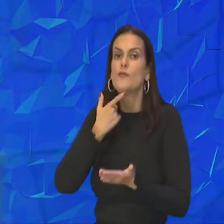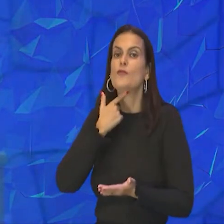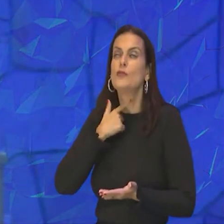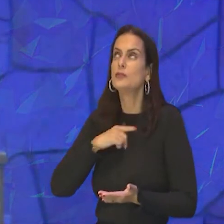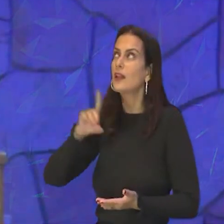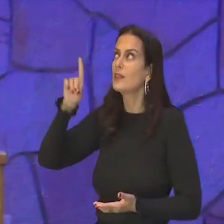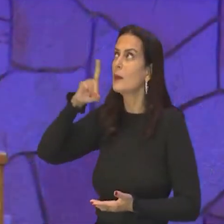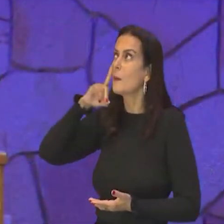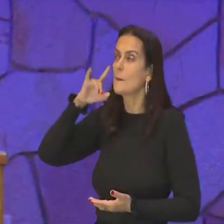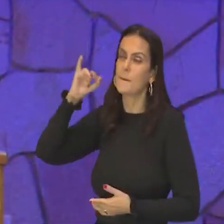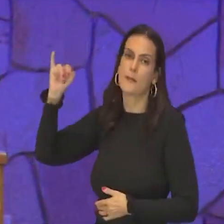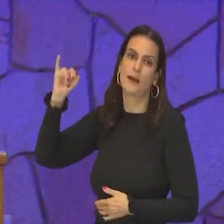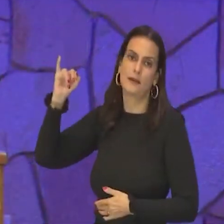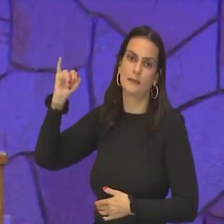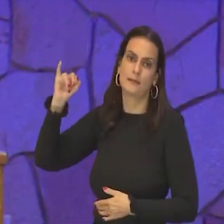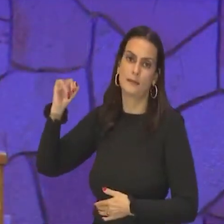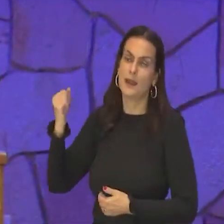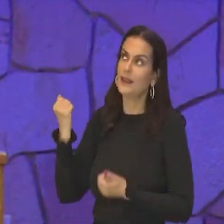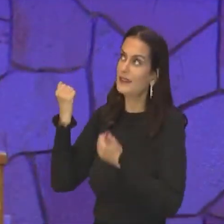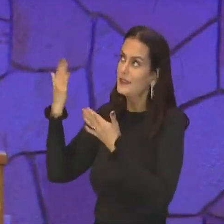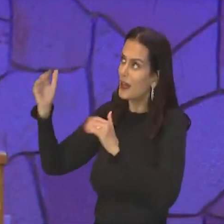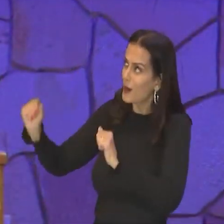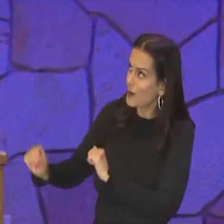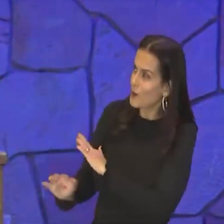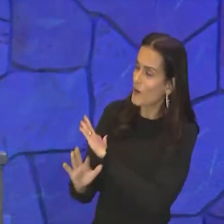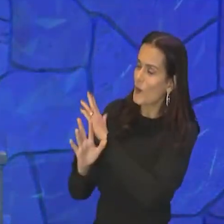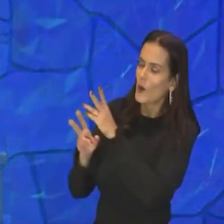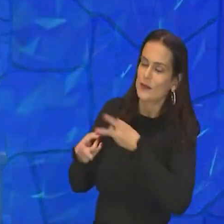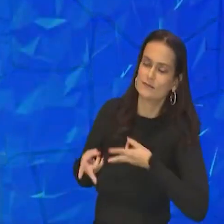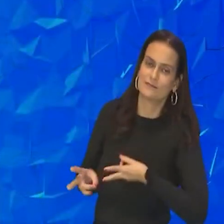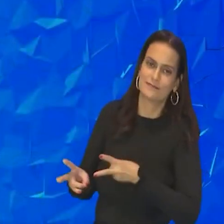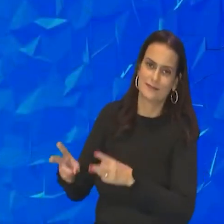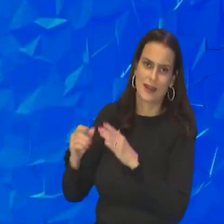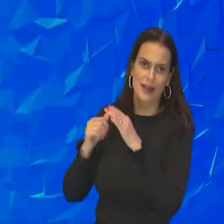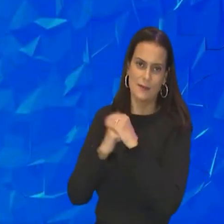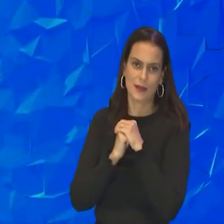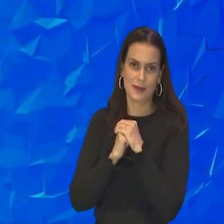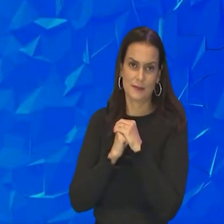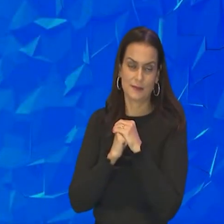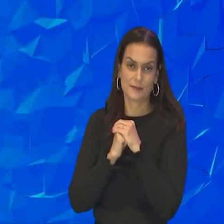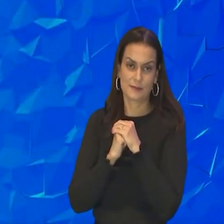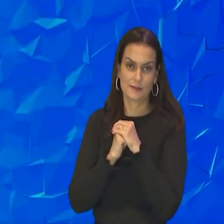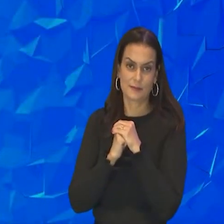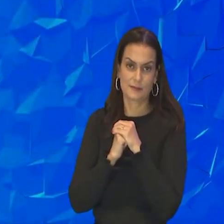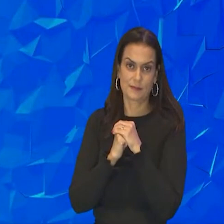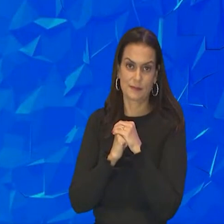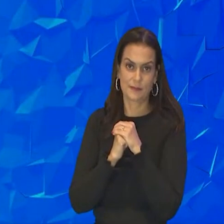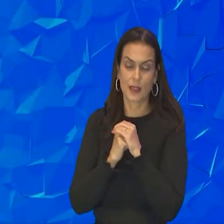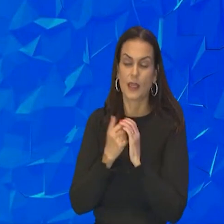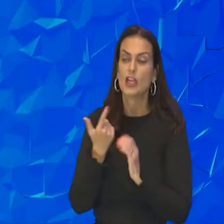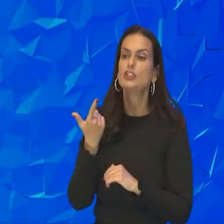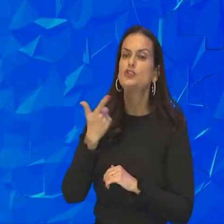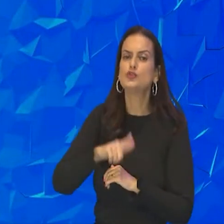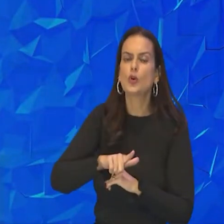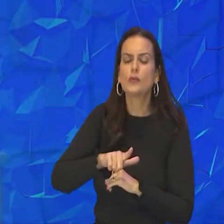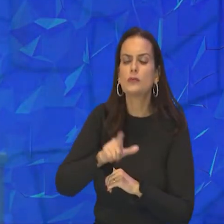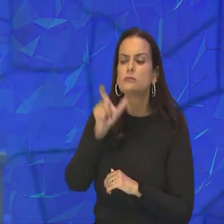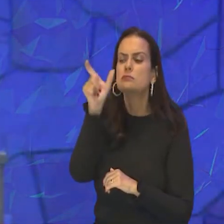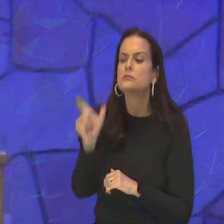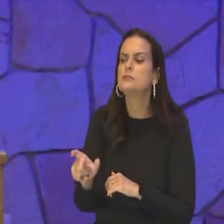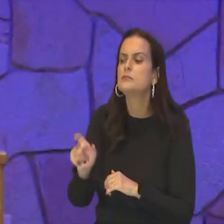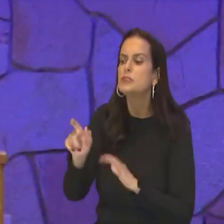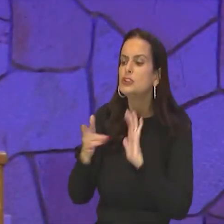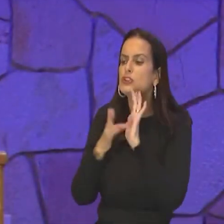Pai. A Ele seja a glória pelos séculos dos séculos. Amém. Mais uma vez, quem é este